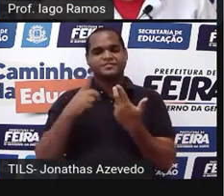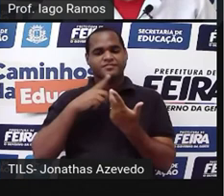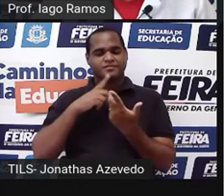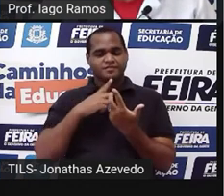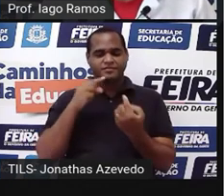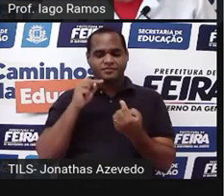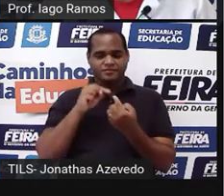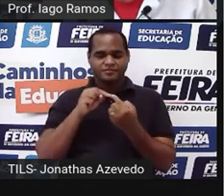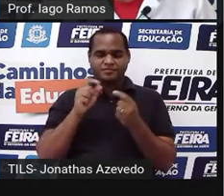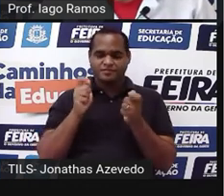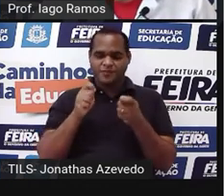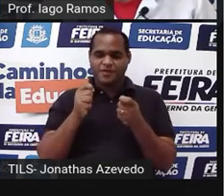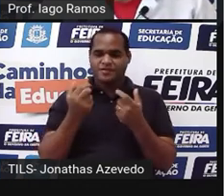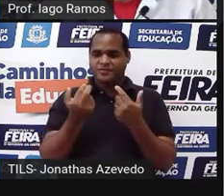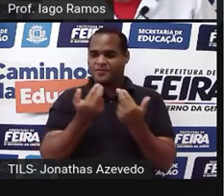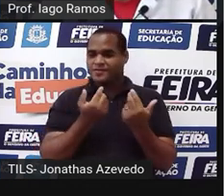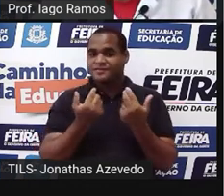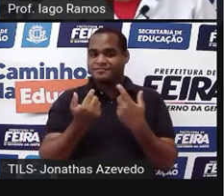já atendeu.